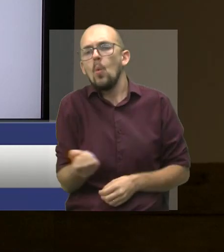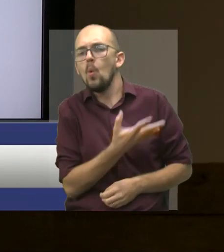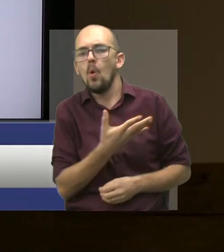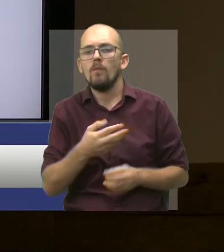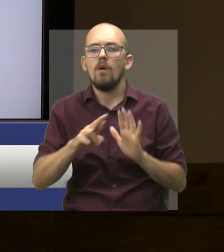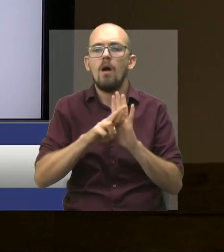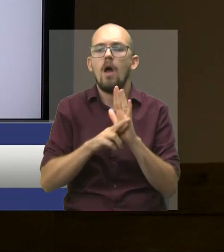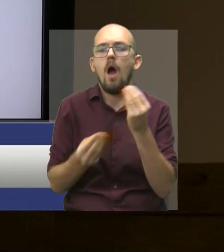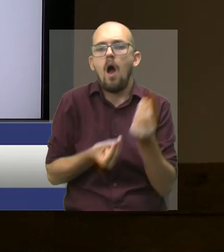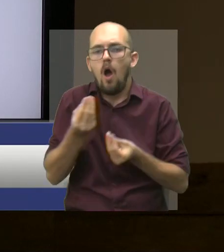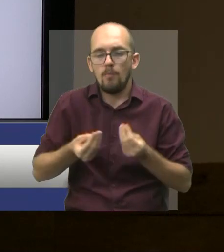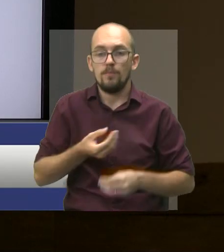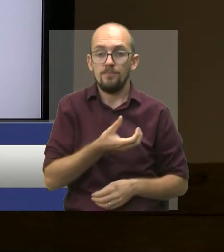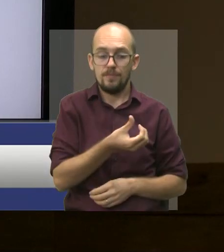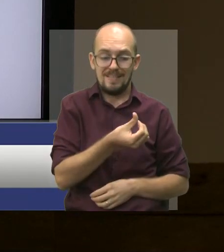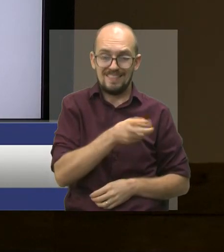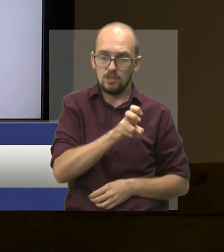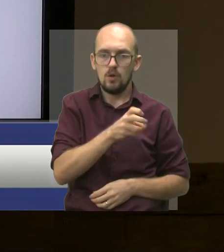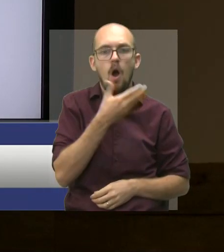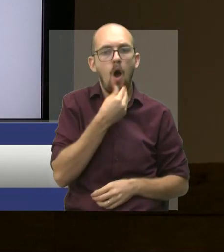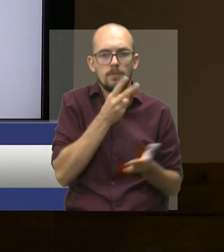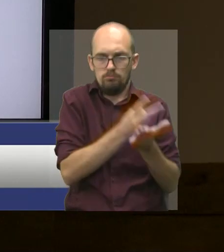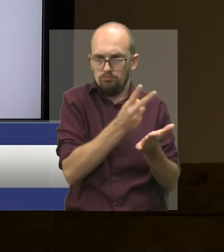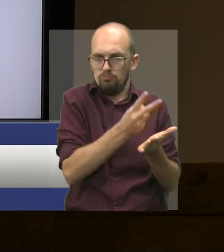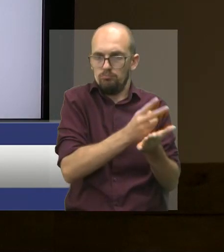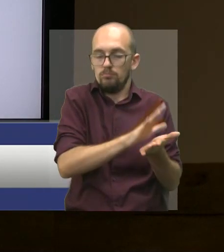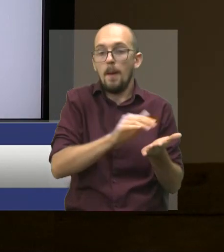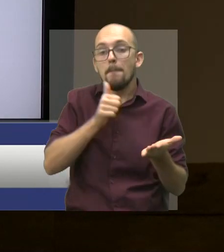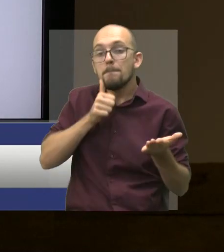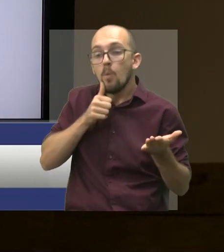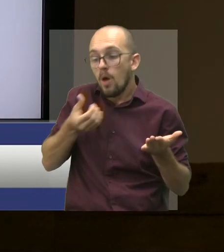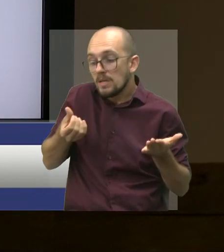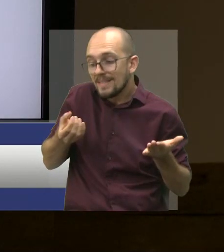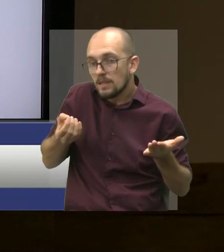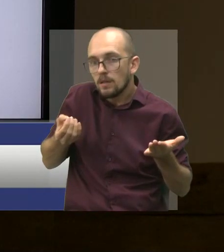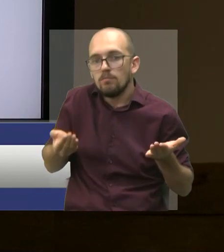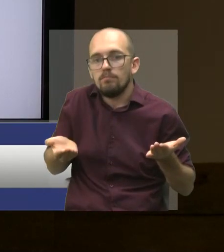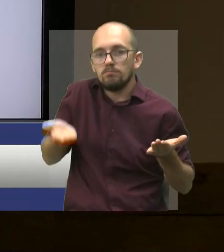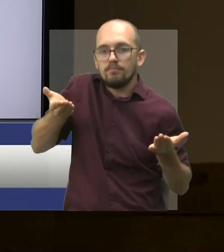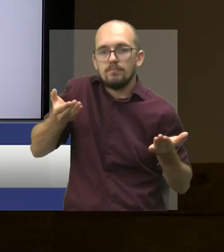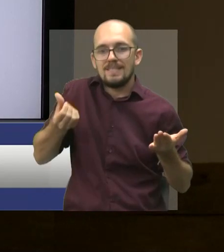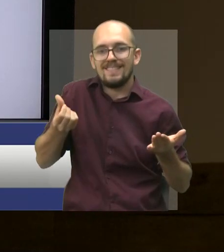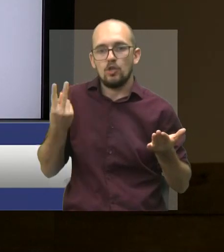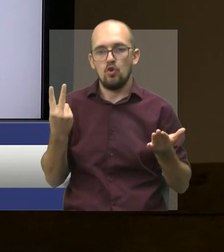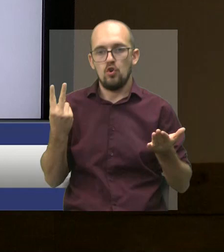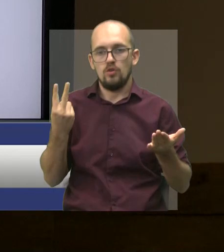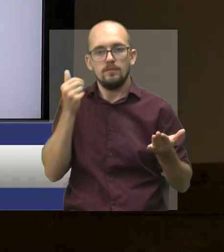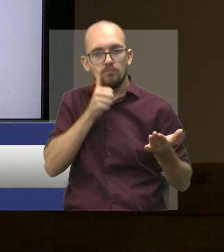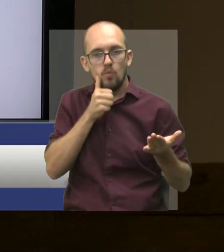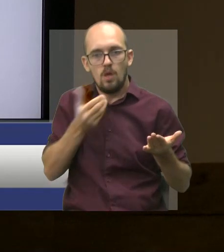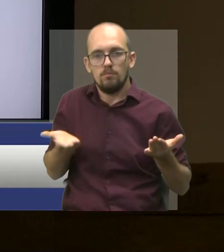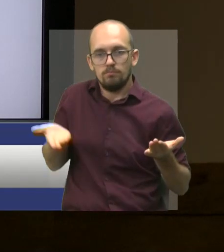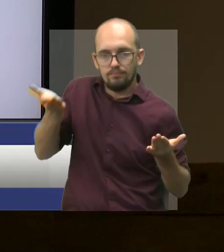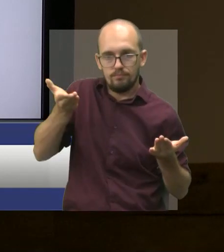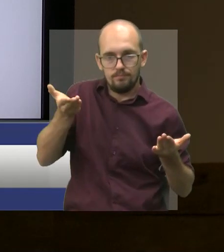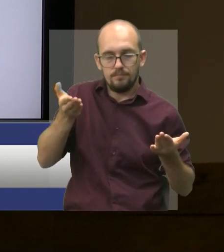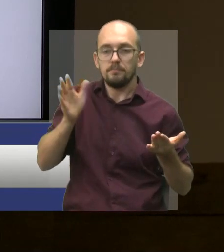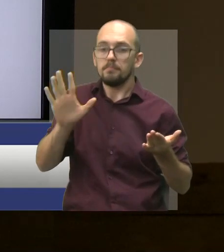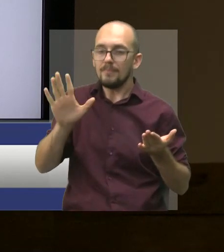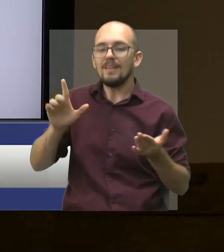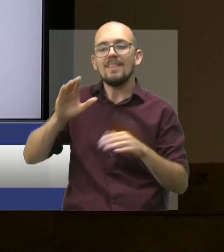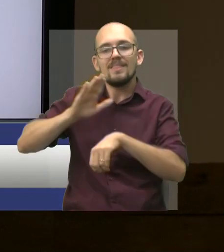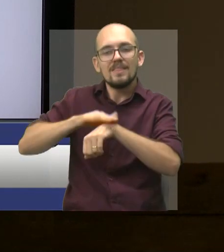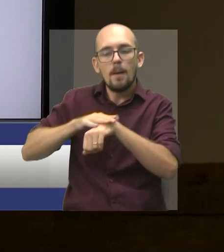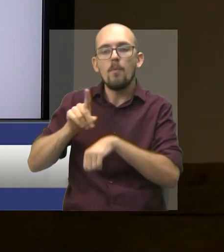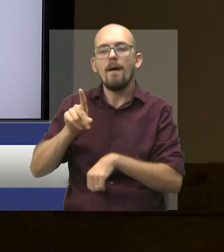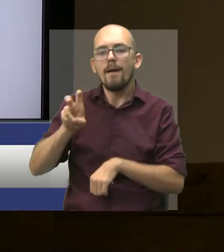de 65 anos para o homem e aumentando para 62 anos para a mulher, mas alterando o tempo de 15